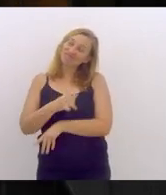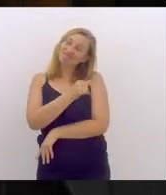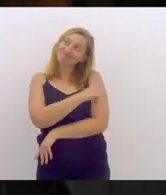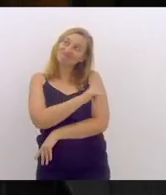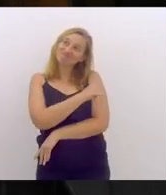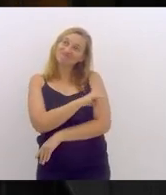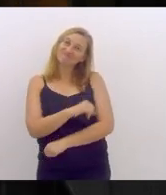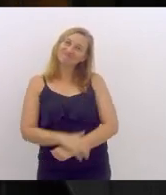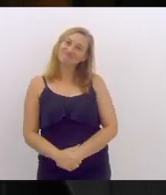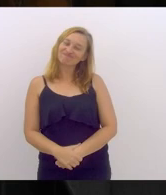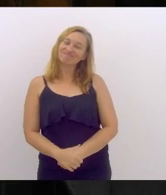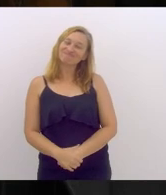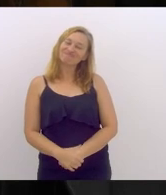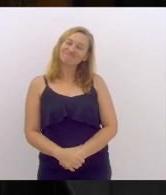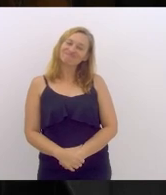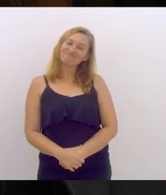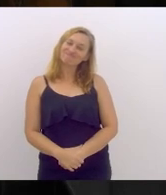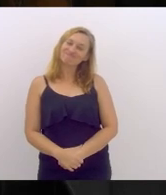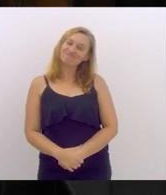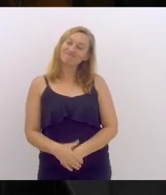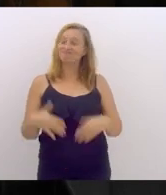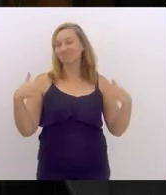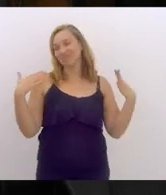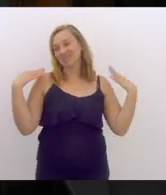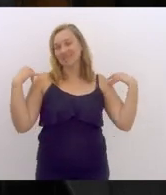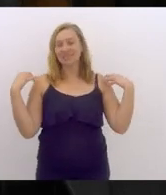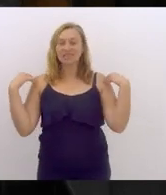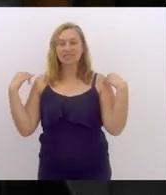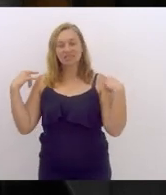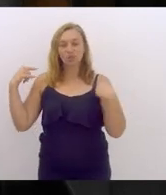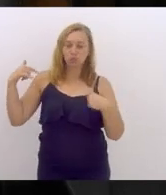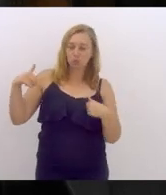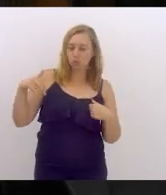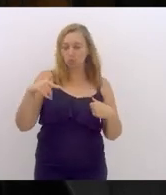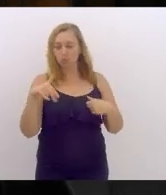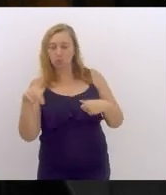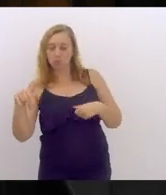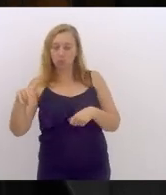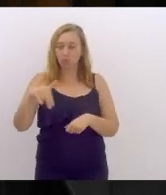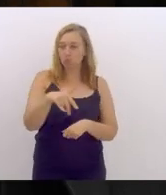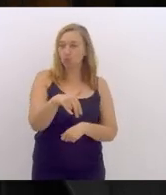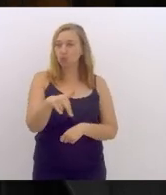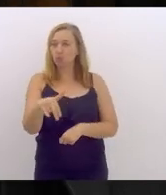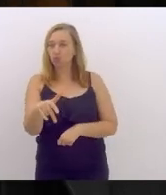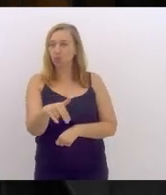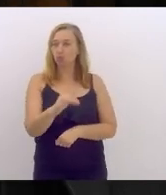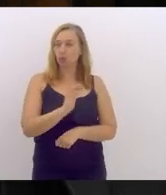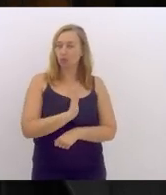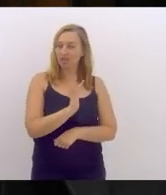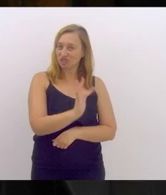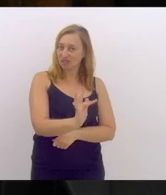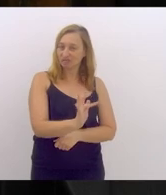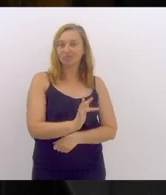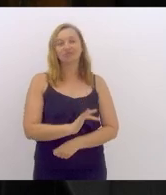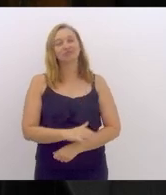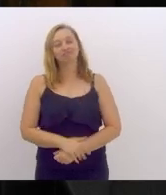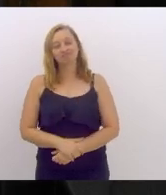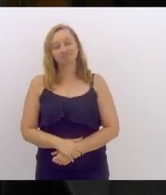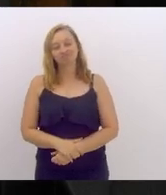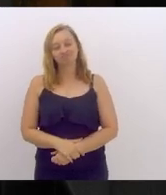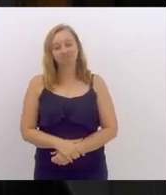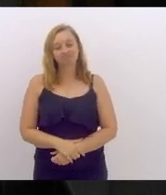Janeiro cada vez que me desloco pela nossa Baixada Fluminense